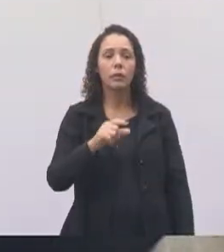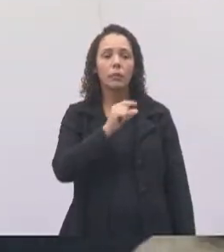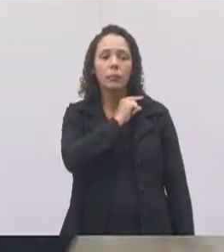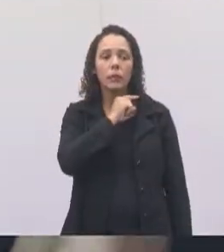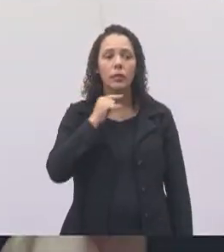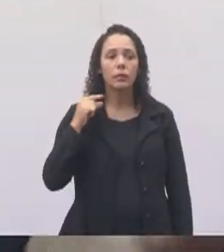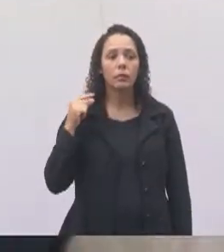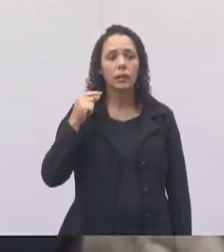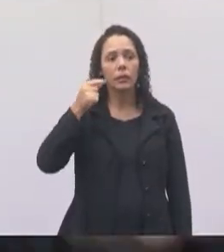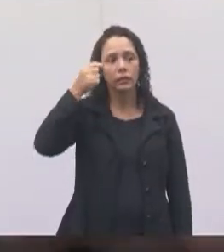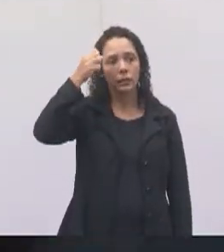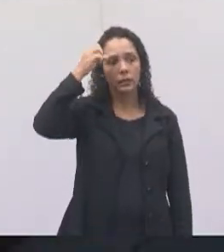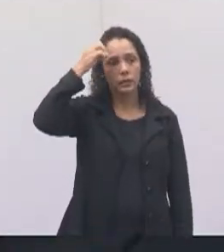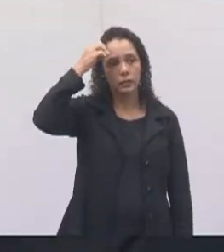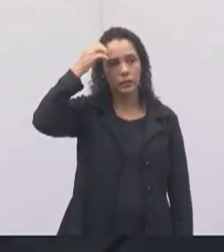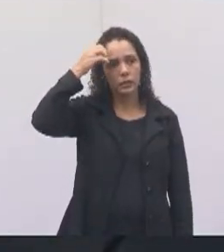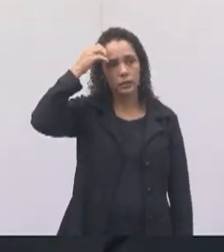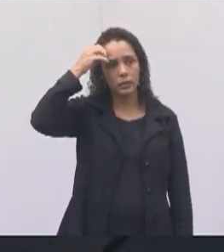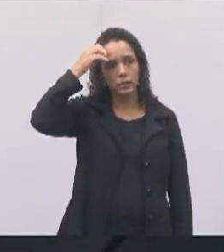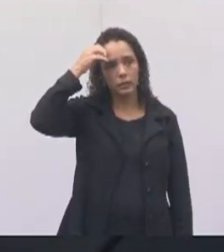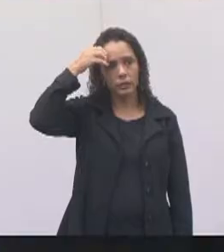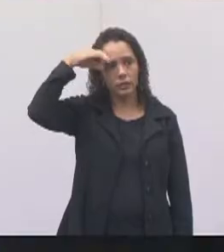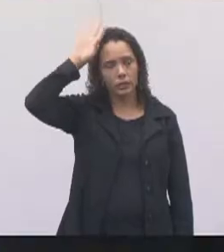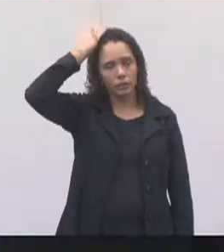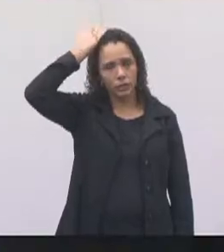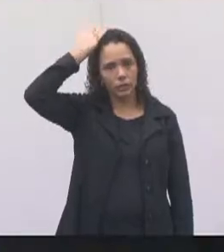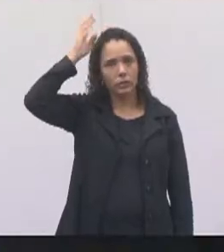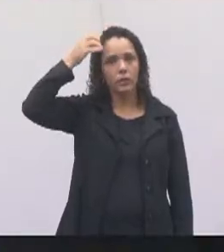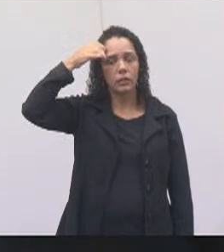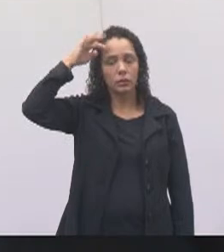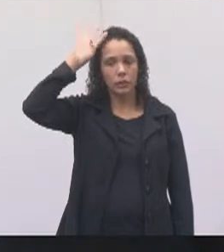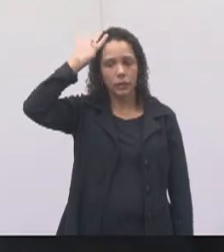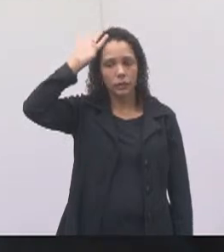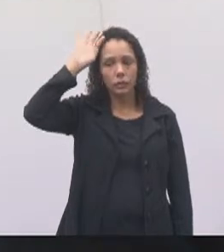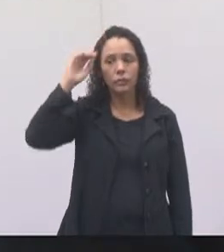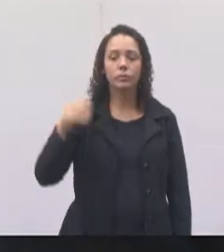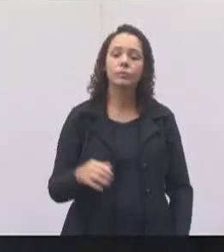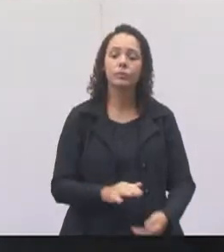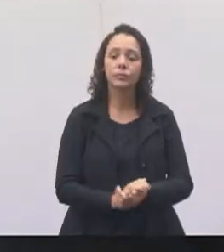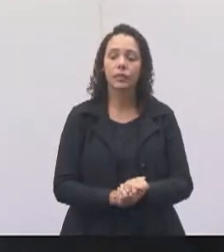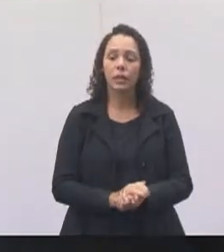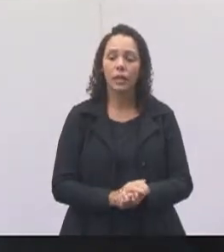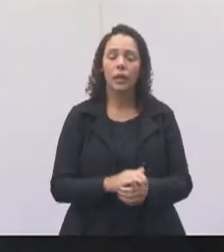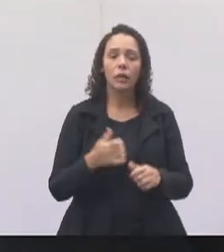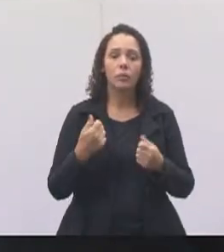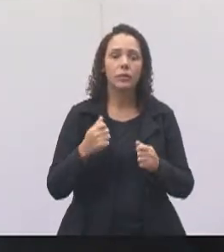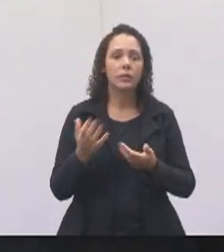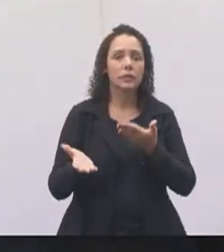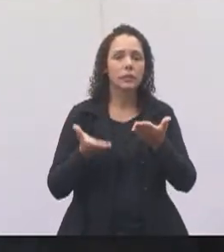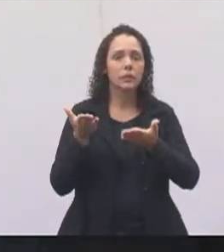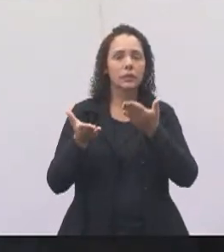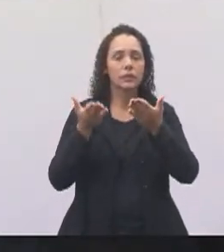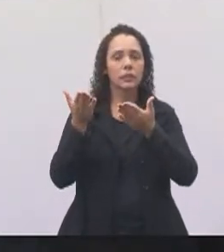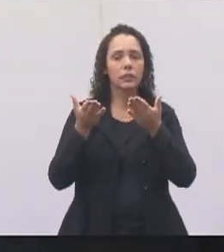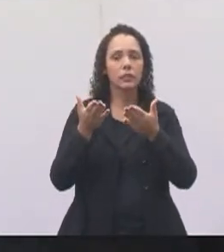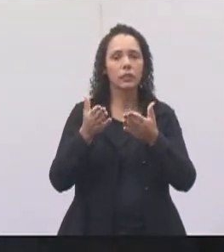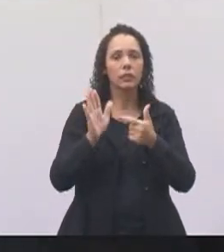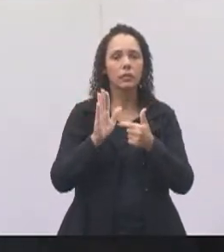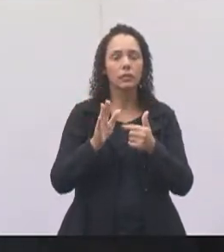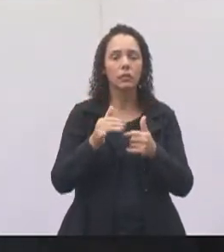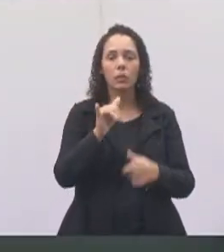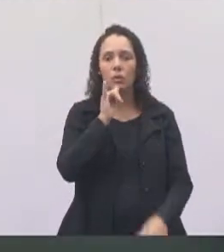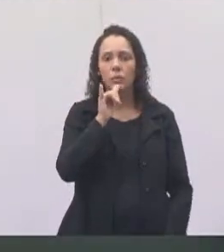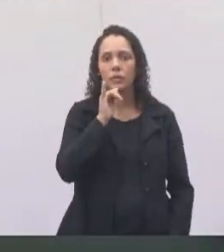Fraga, os elementos que pertencem aos diferentes credos devem ser exaltados como exemplo de proximidade entre